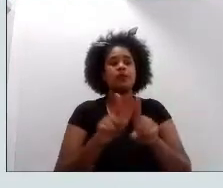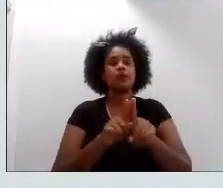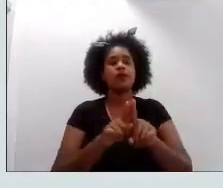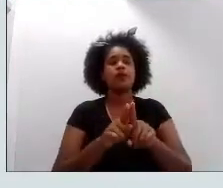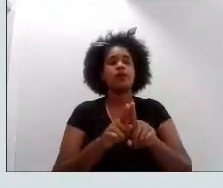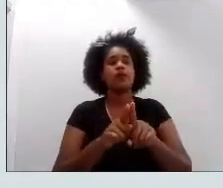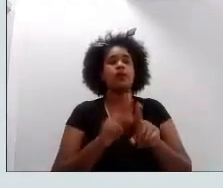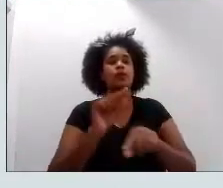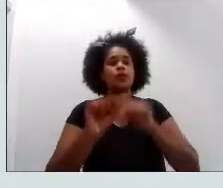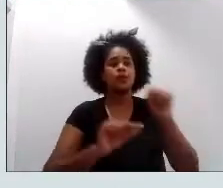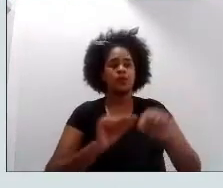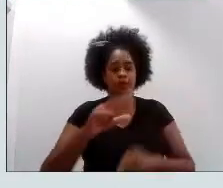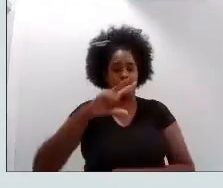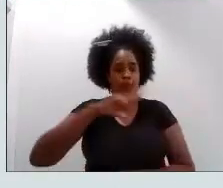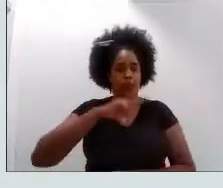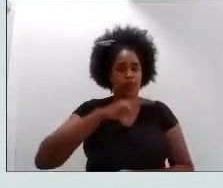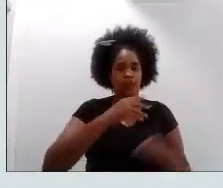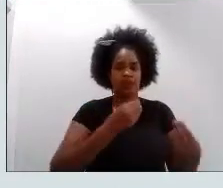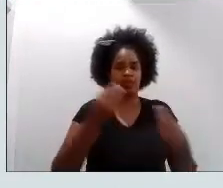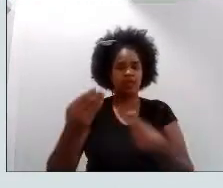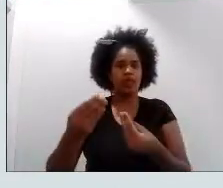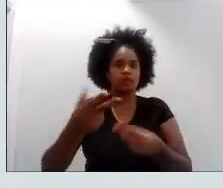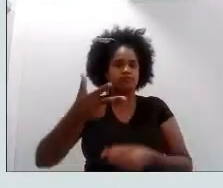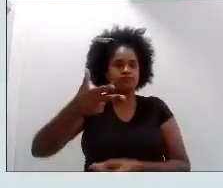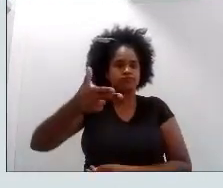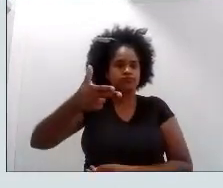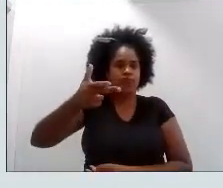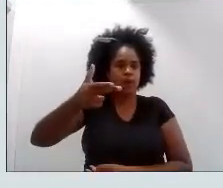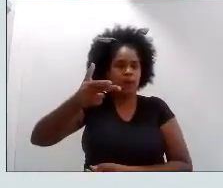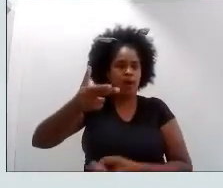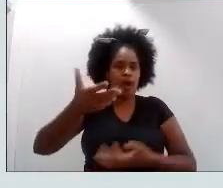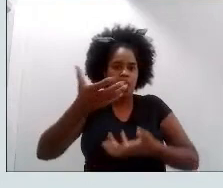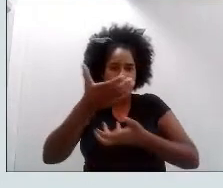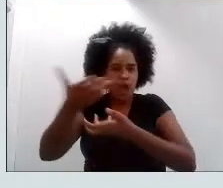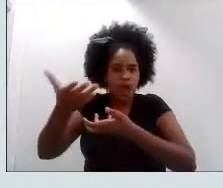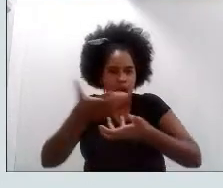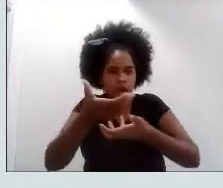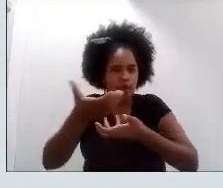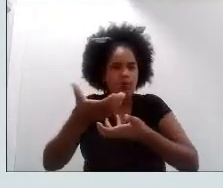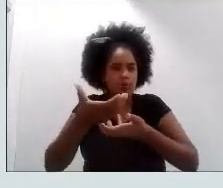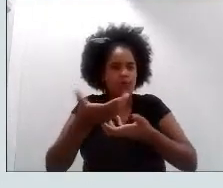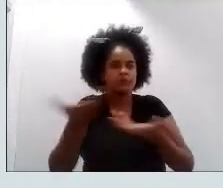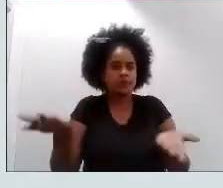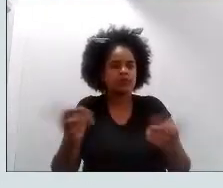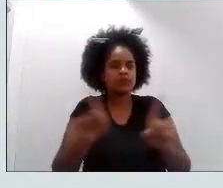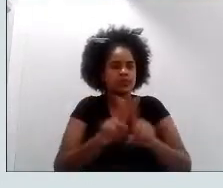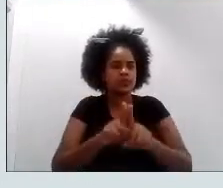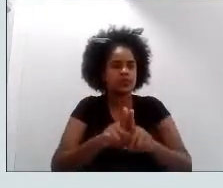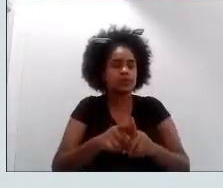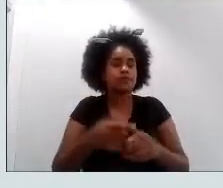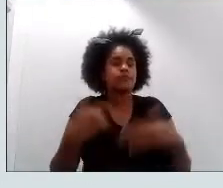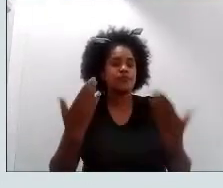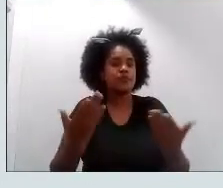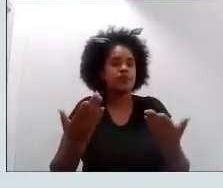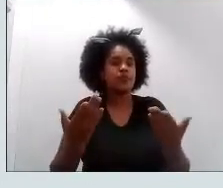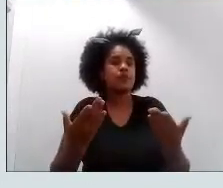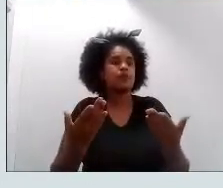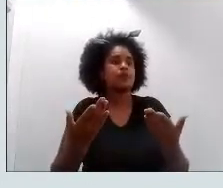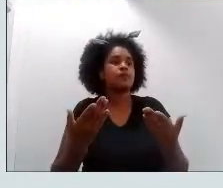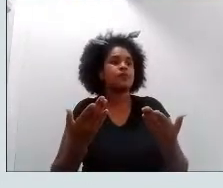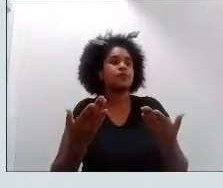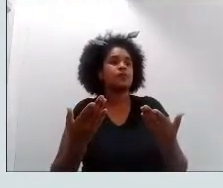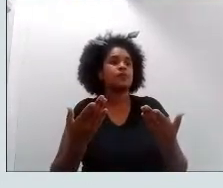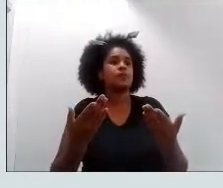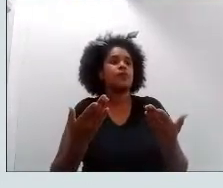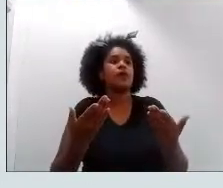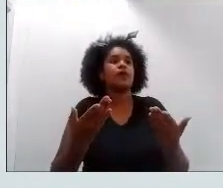portugueses, armas de fogo e pólvora. E aí eles davam, né, farinha, milho e exploravam